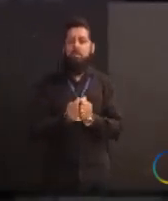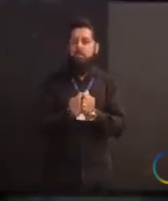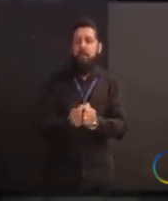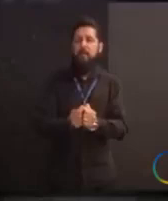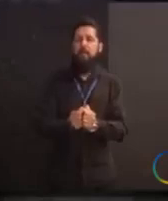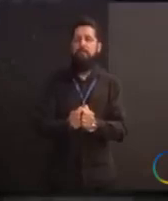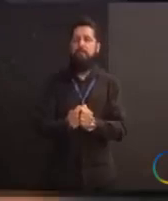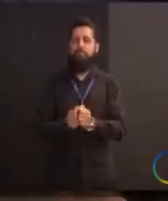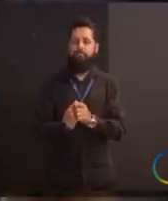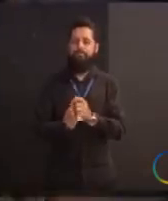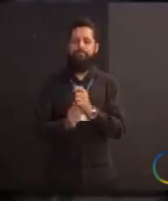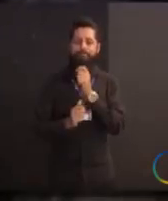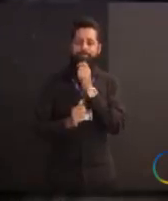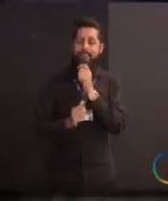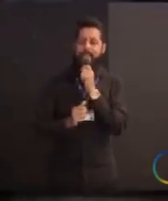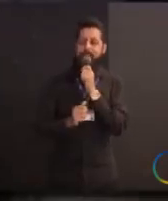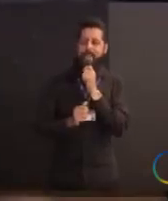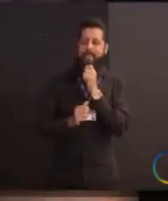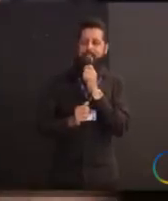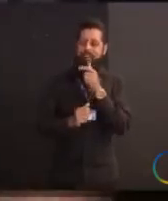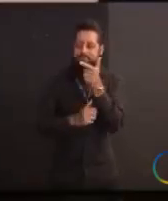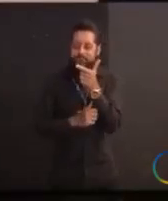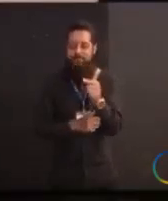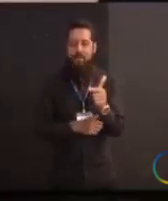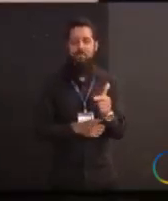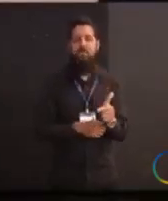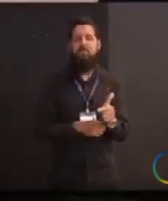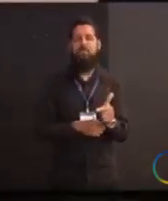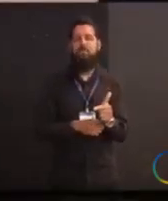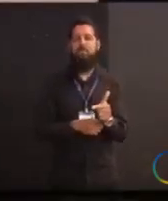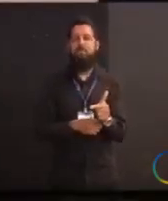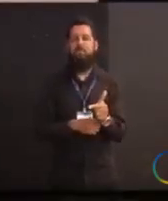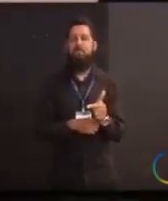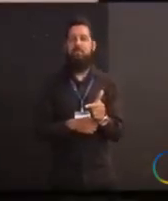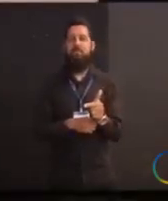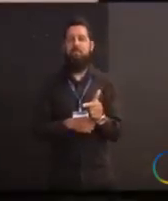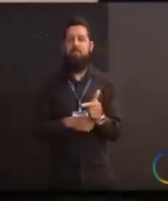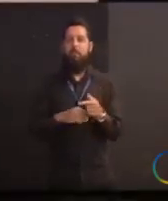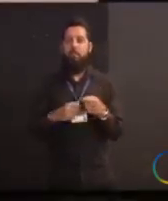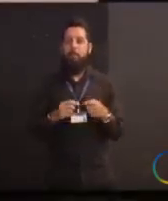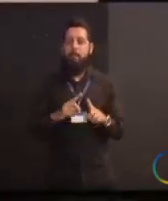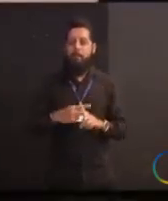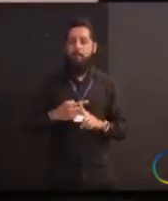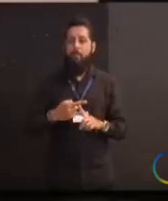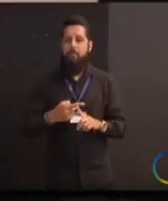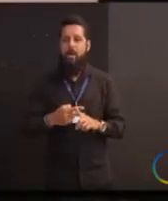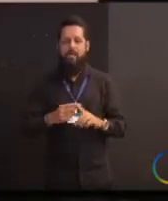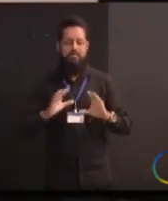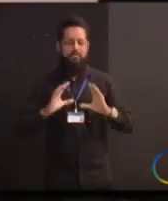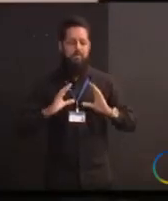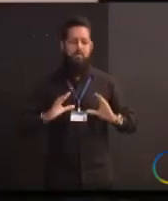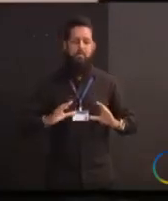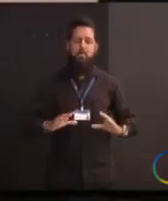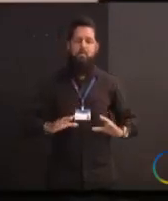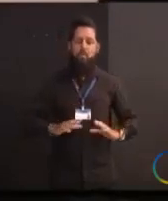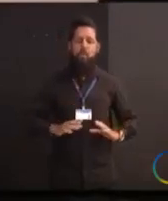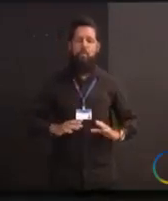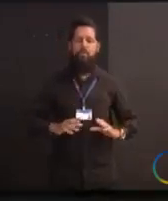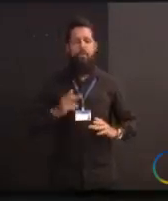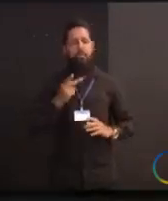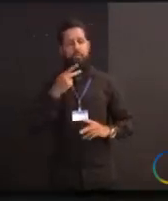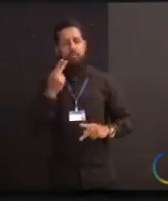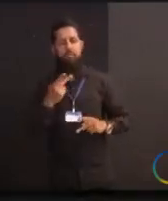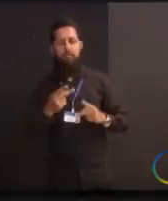aí nos manifestamos, talvez não através da palavra, mas o corpo fala.